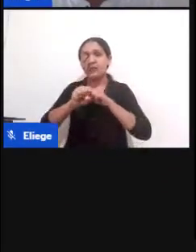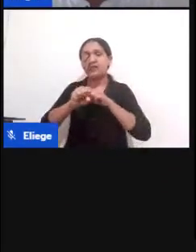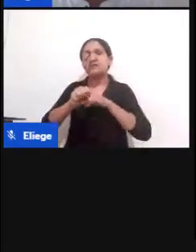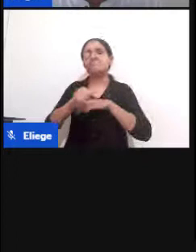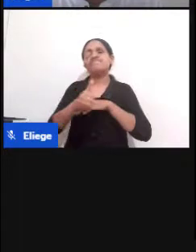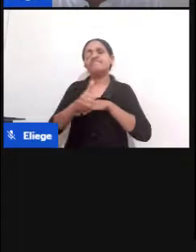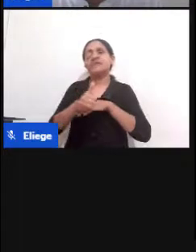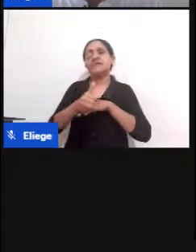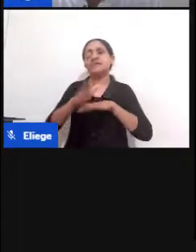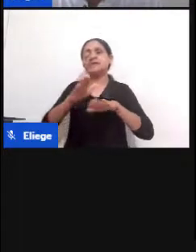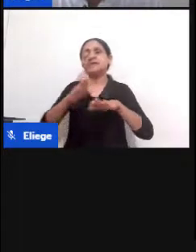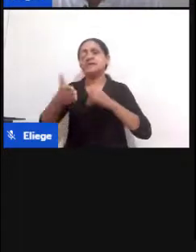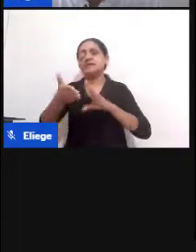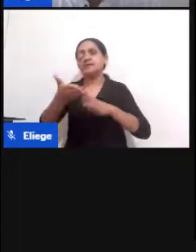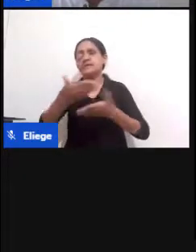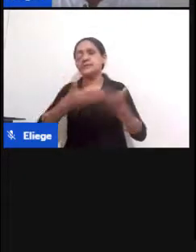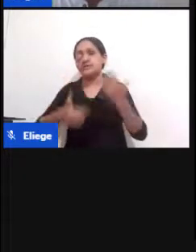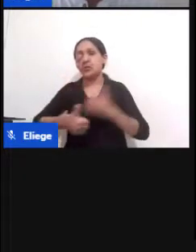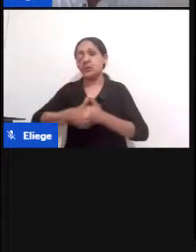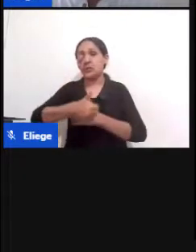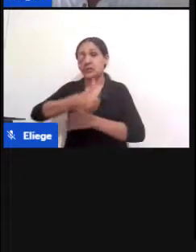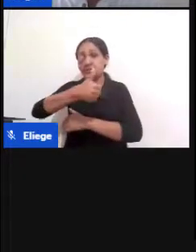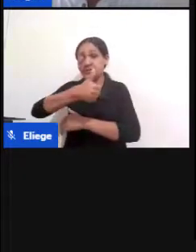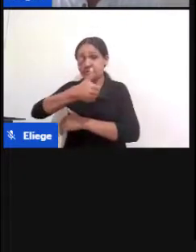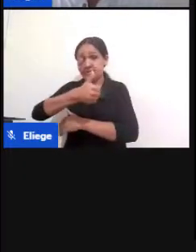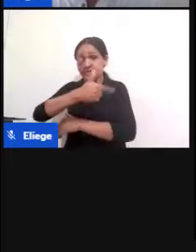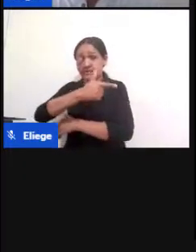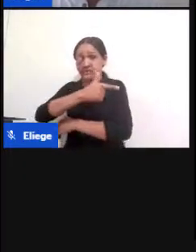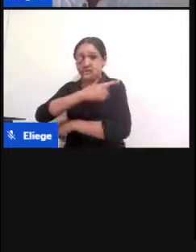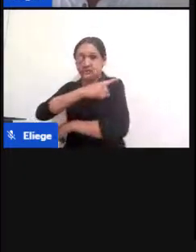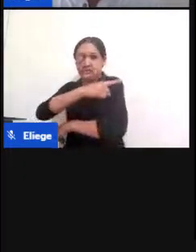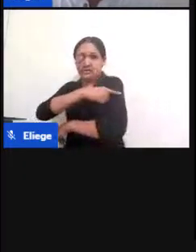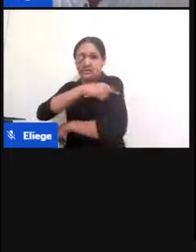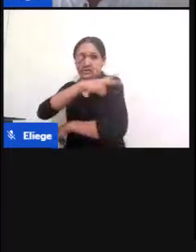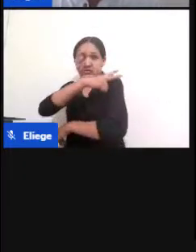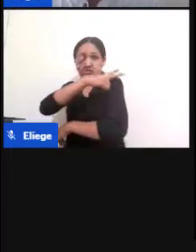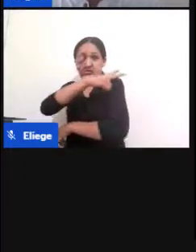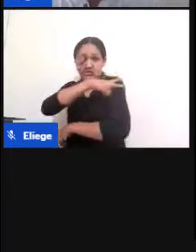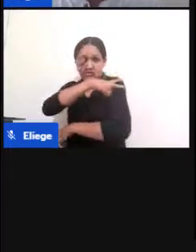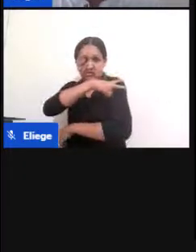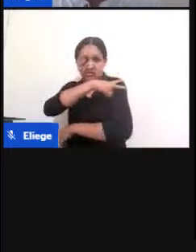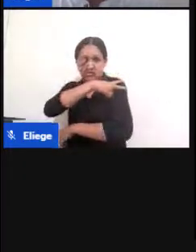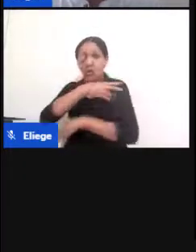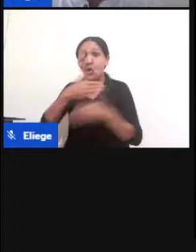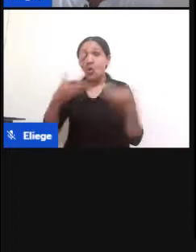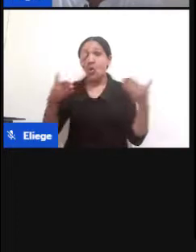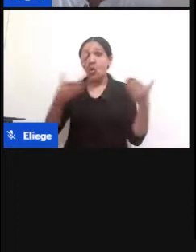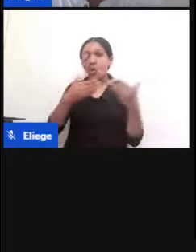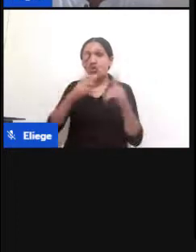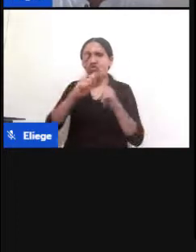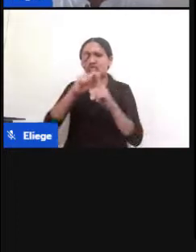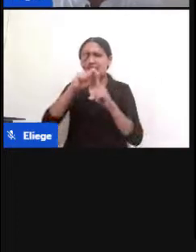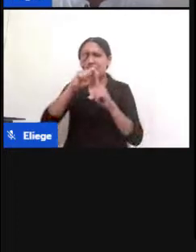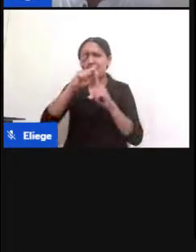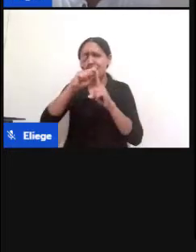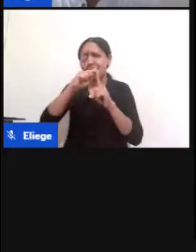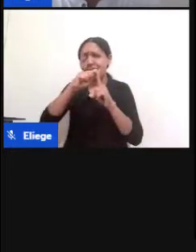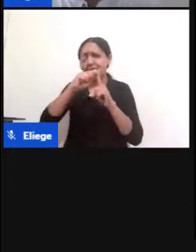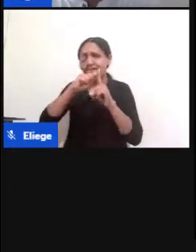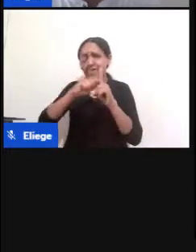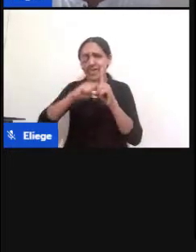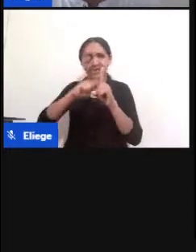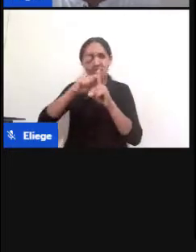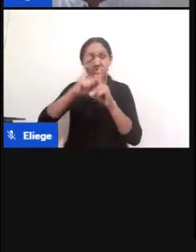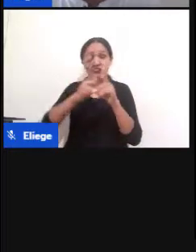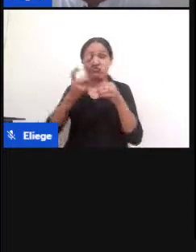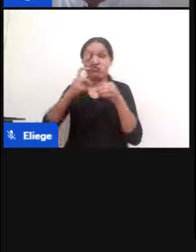anos, referente às aulas escalonadas. Hoje se completa um mês do retorno às aulas das crianças. E esse